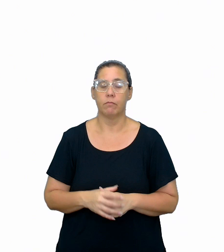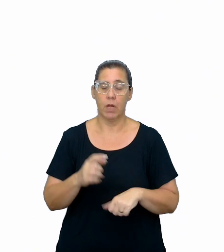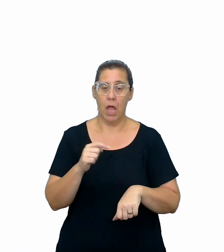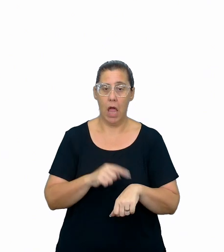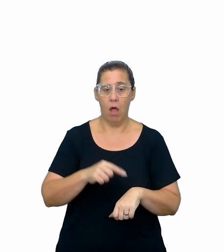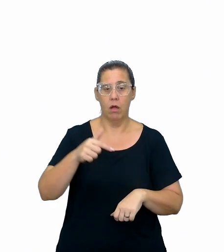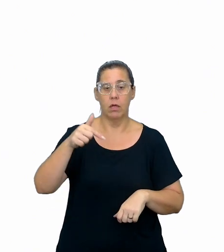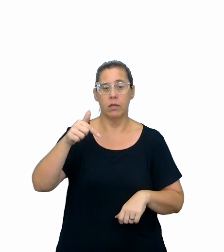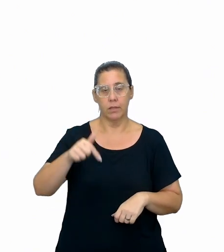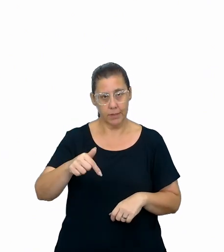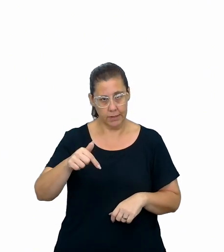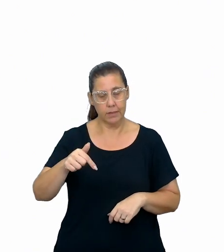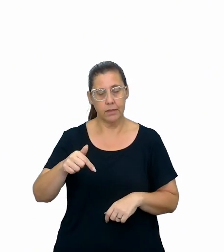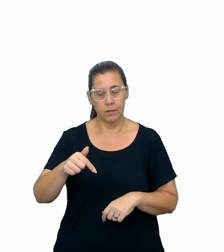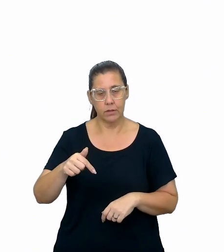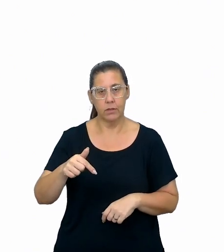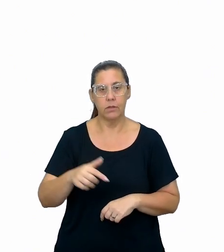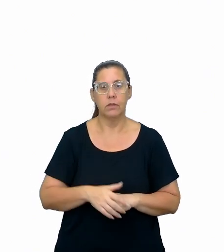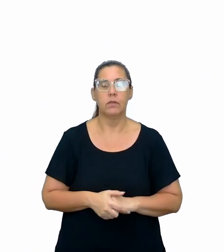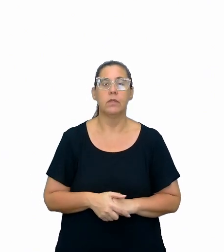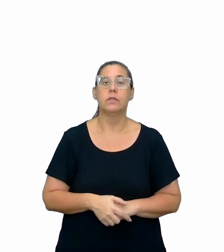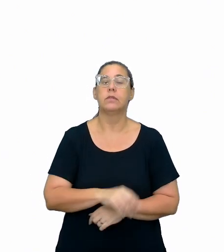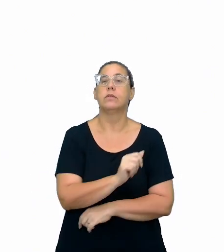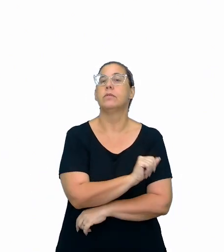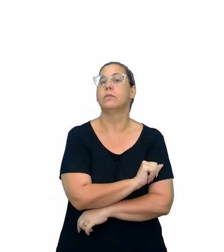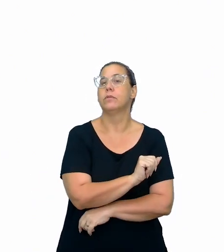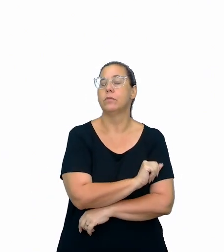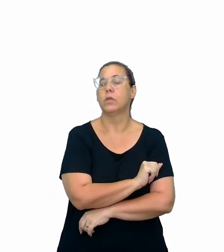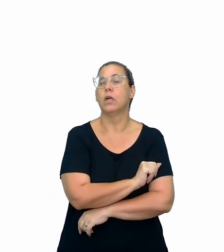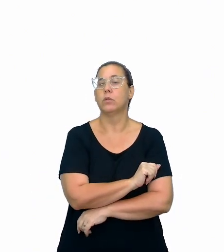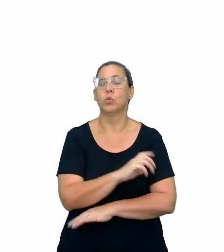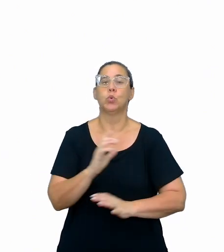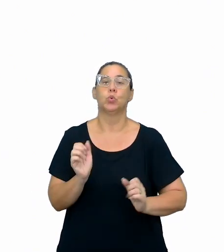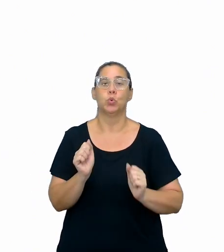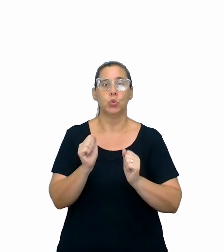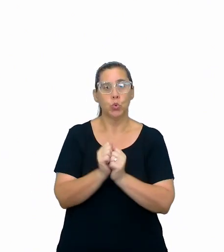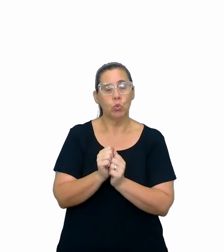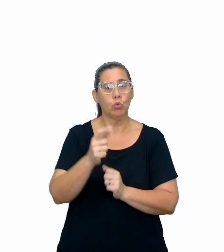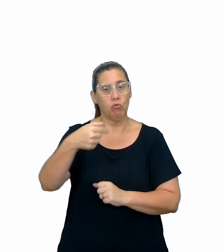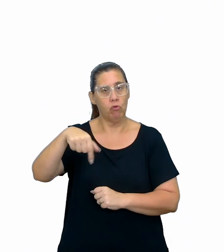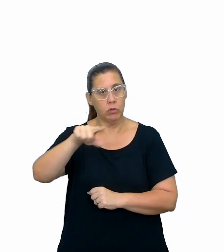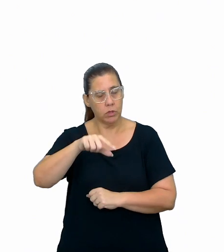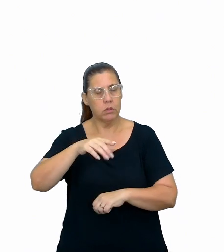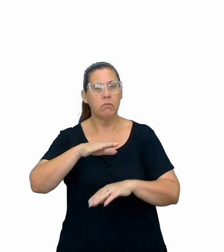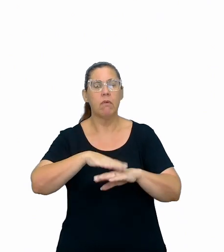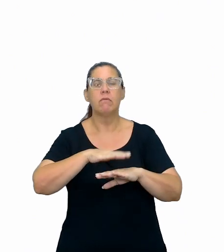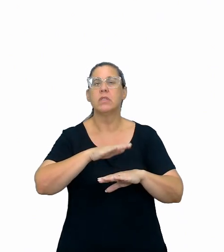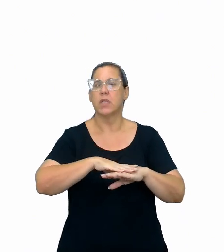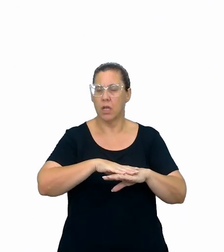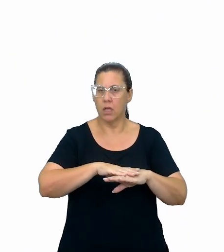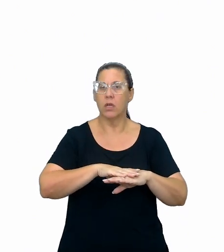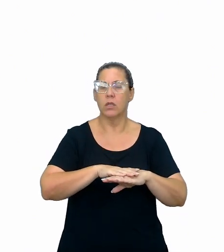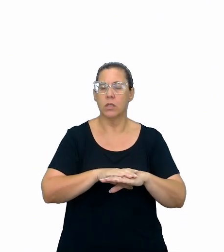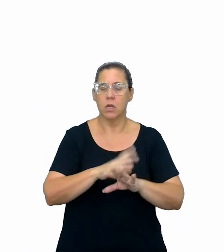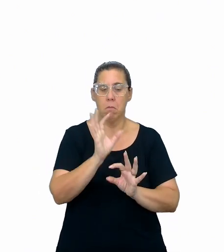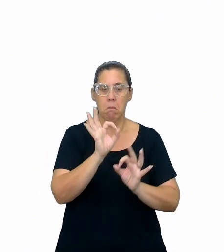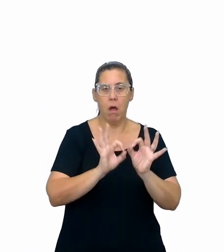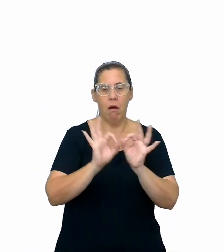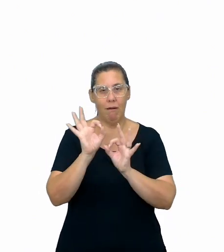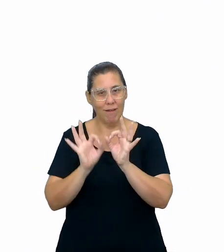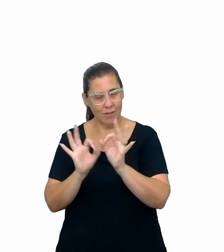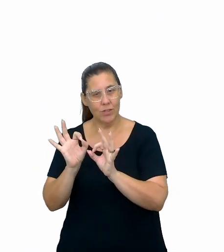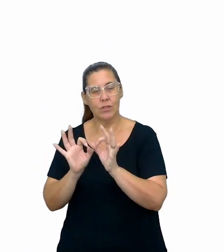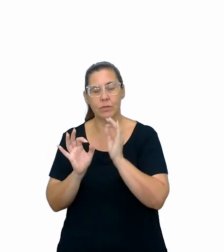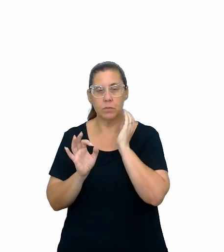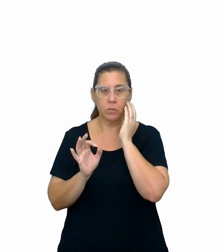aula 7, né, os estudantes, junto com vocês, farão aí o planejamento,